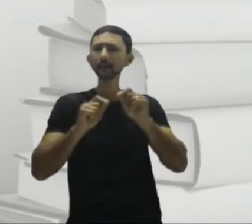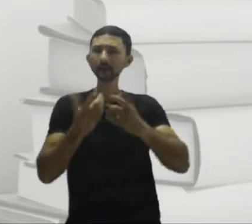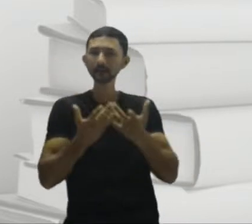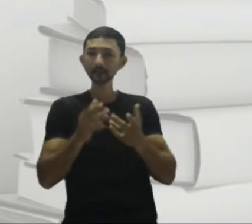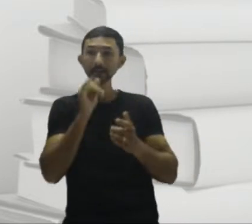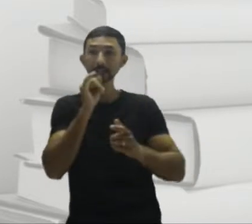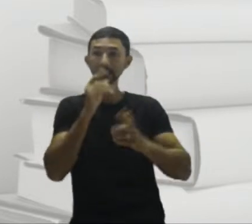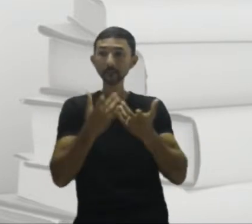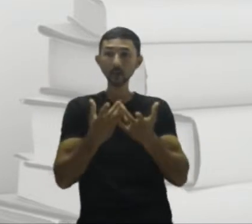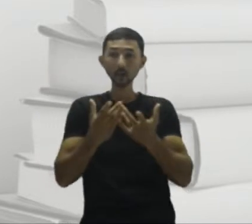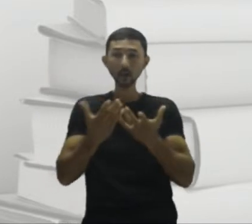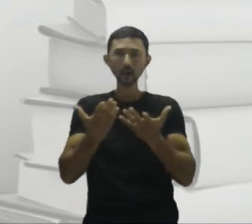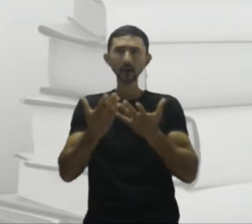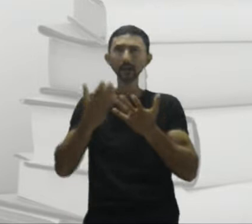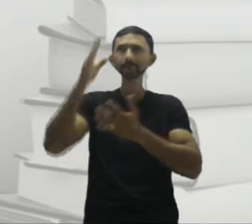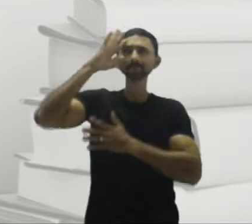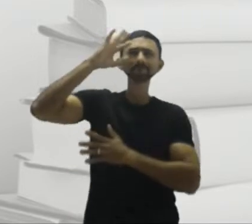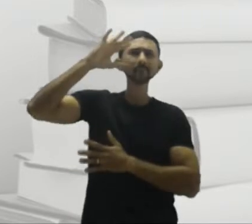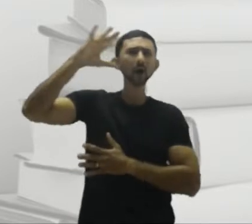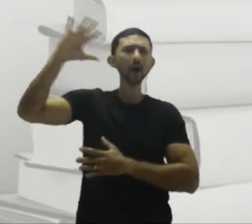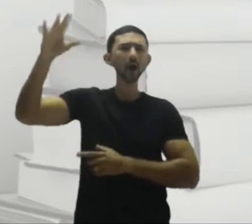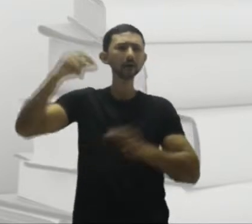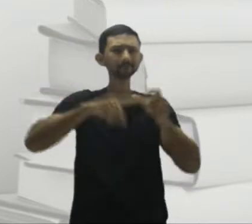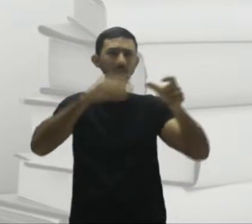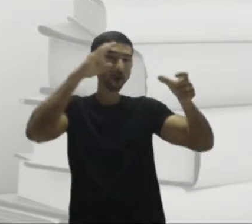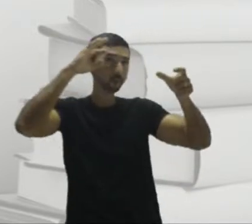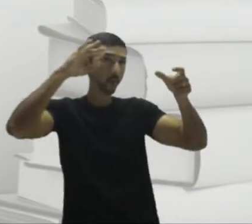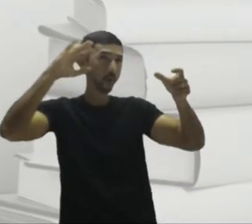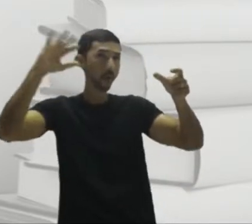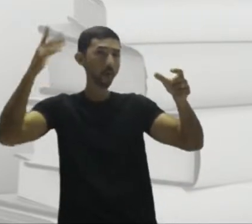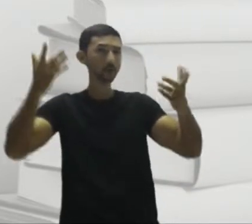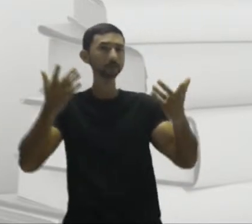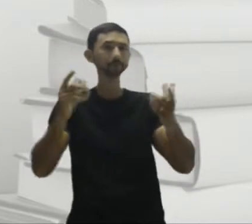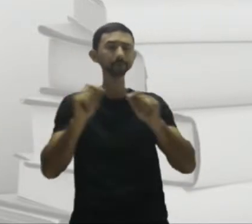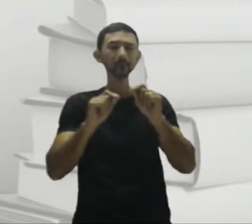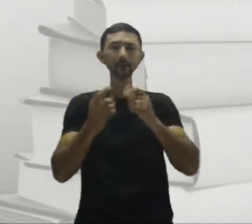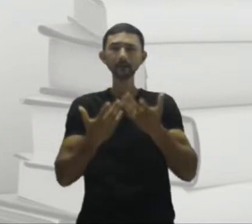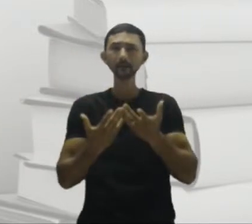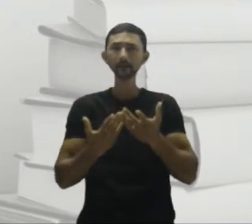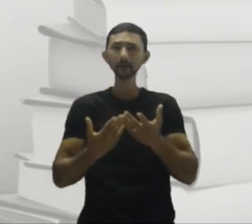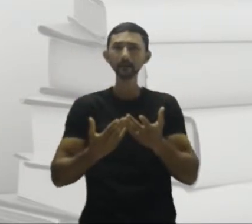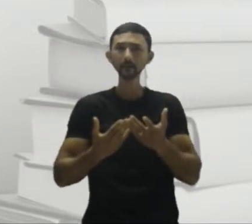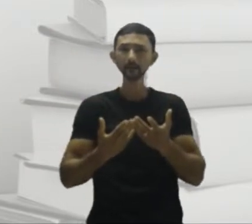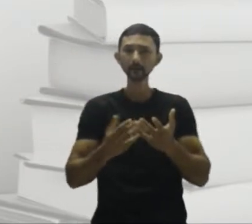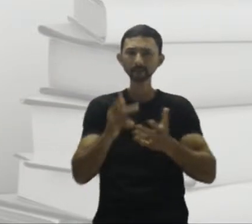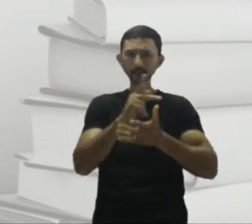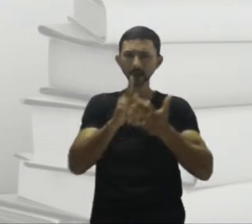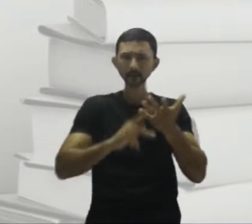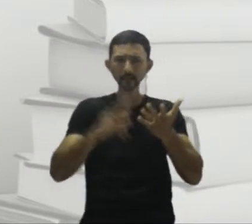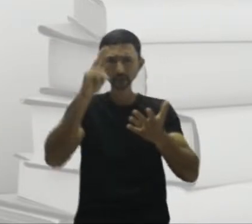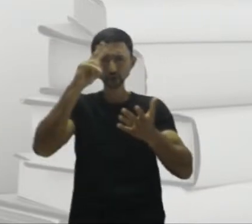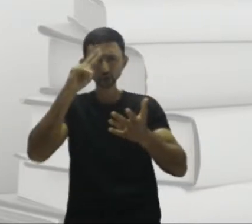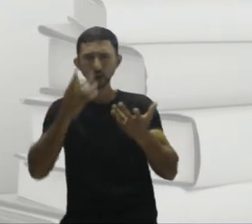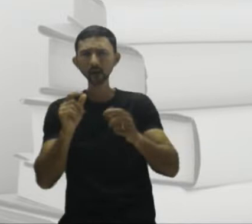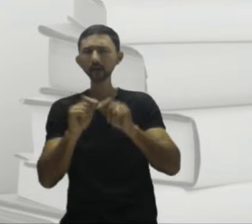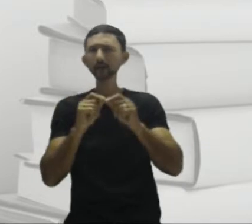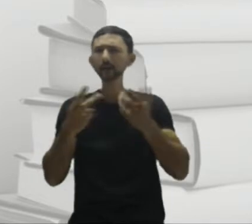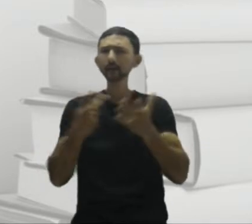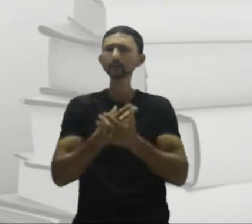de seres fantasiosos, certo? No caso da epopeia clássica, nós temos a presença